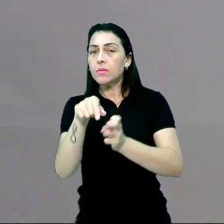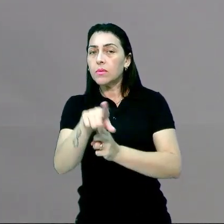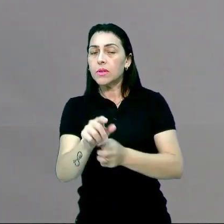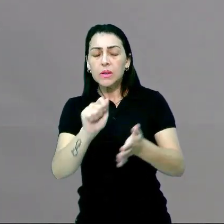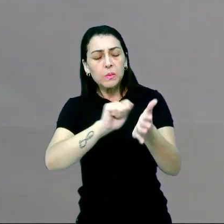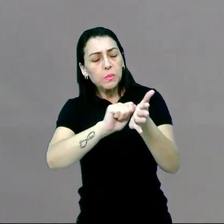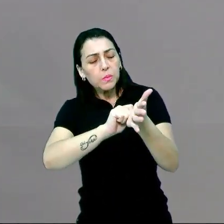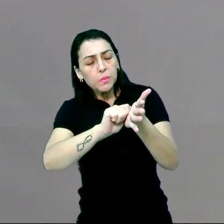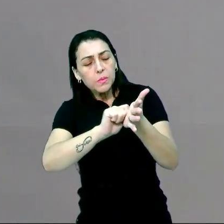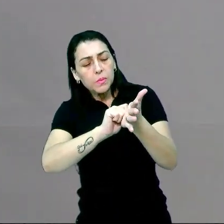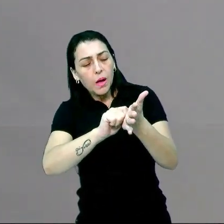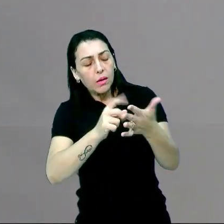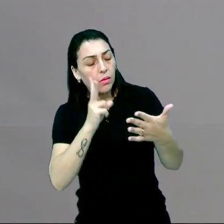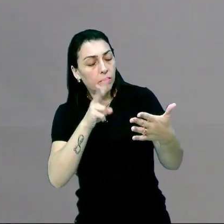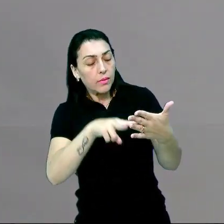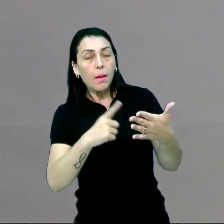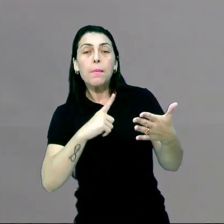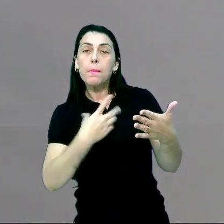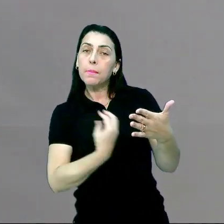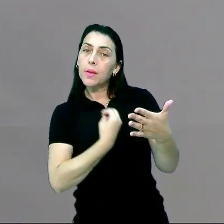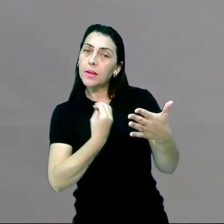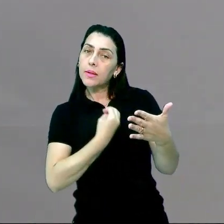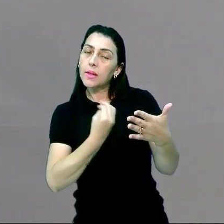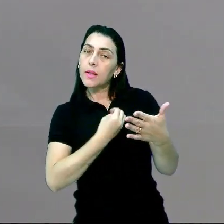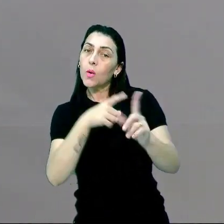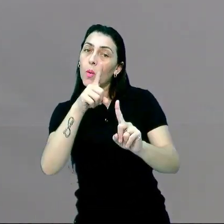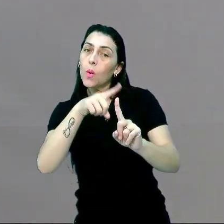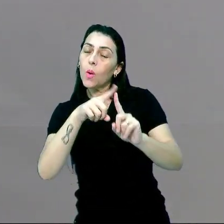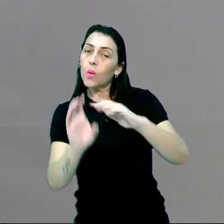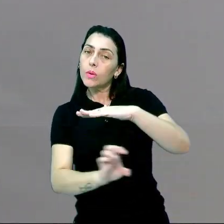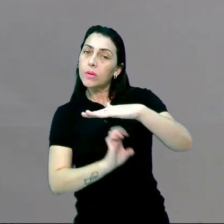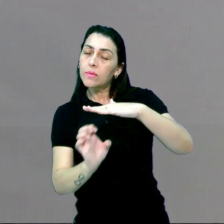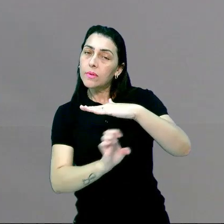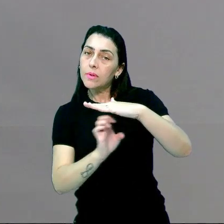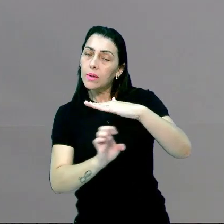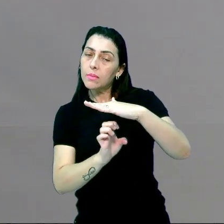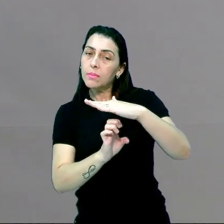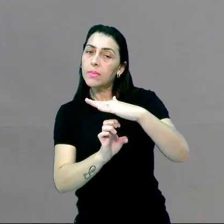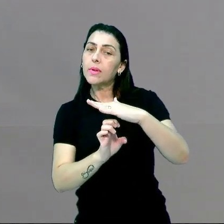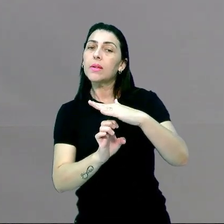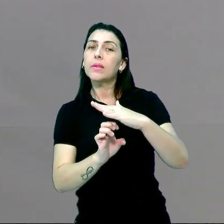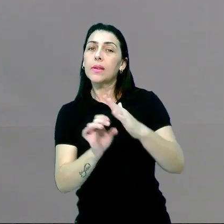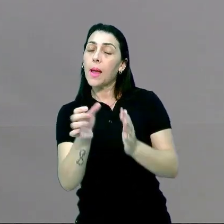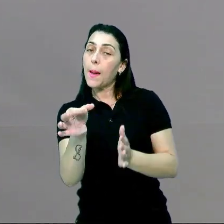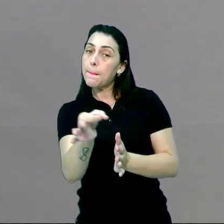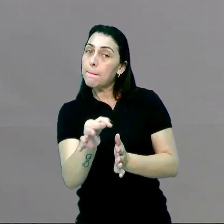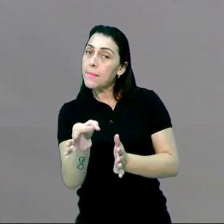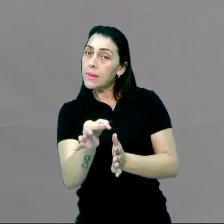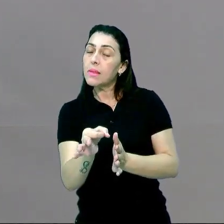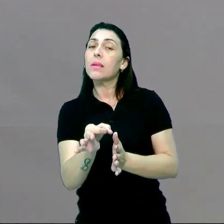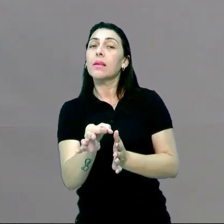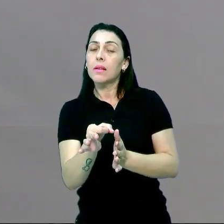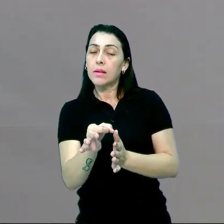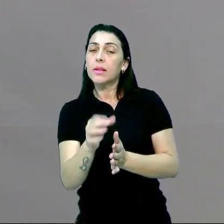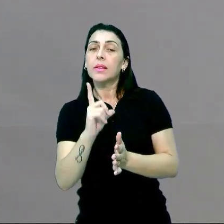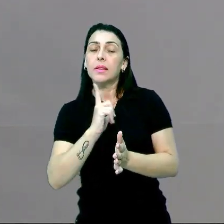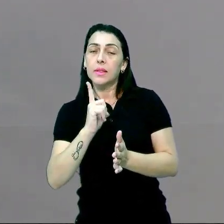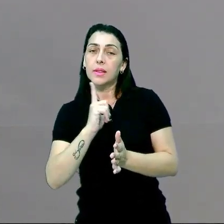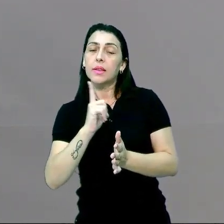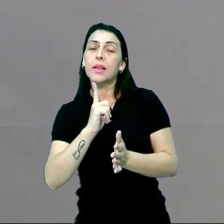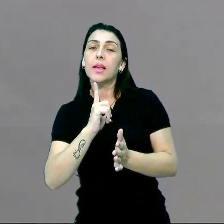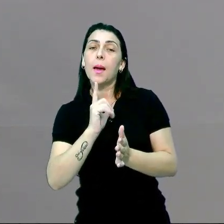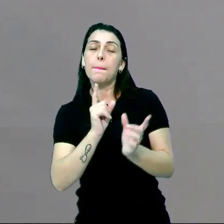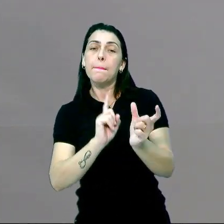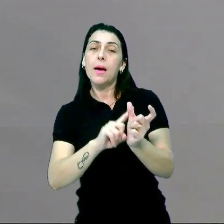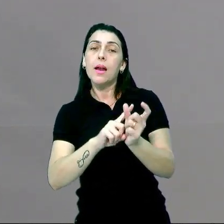dá uma raspadinha e aí tem que estar presente lá, por exemplo, você raspa com um material de metal e tem que estar